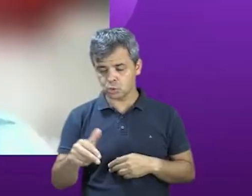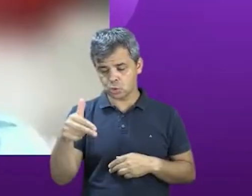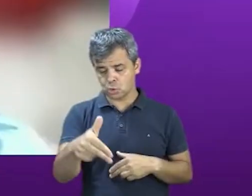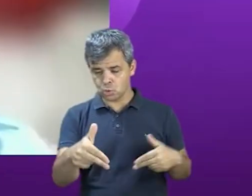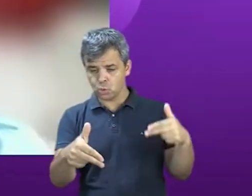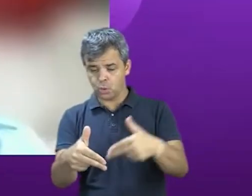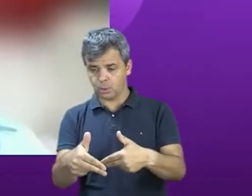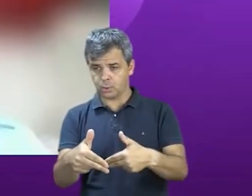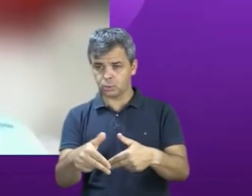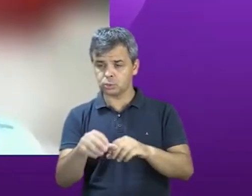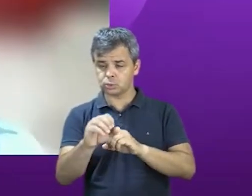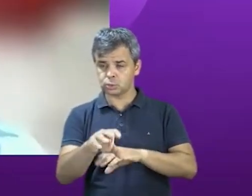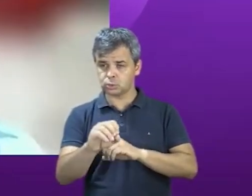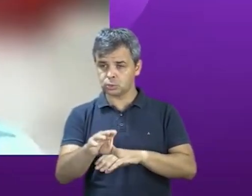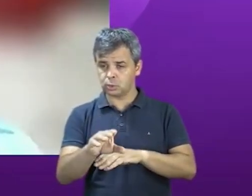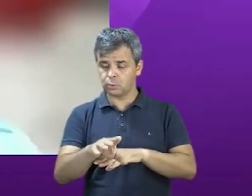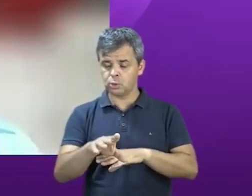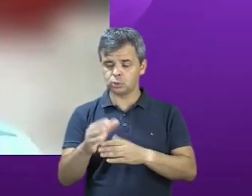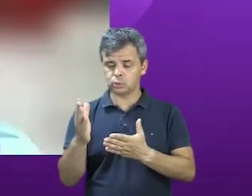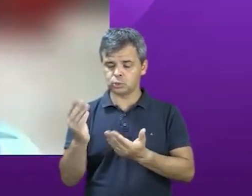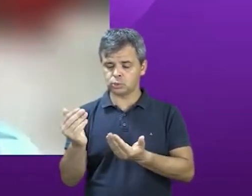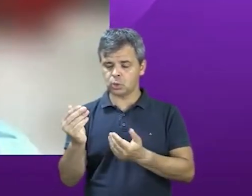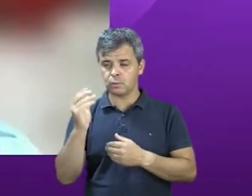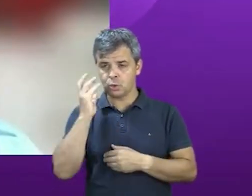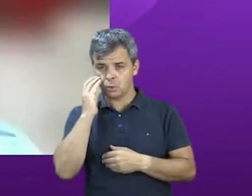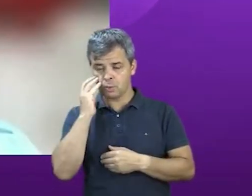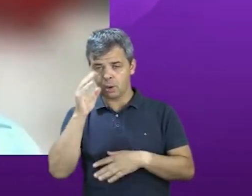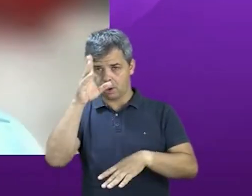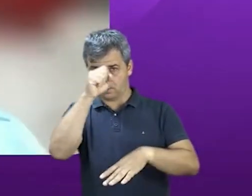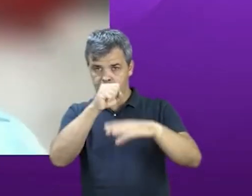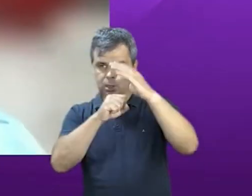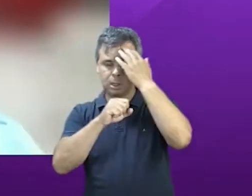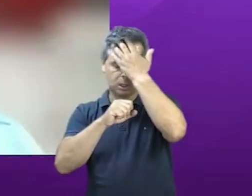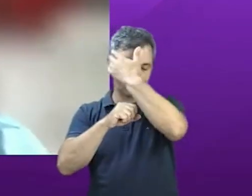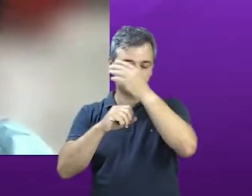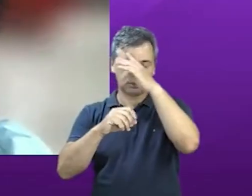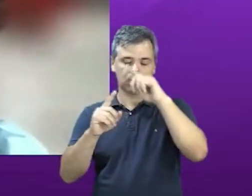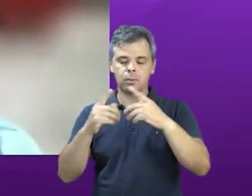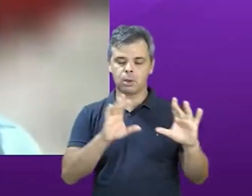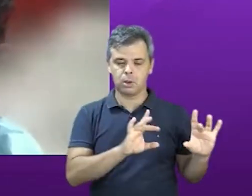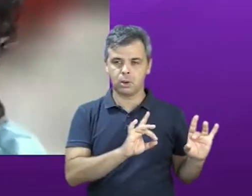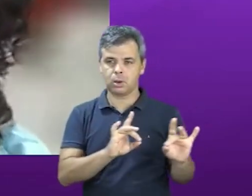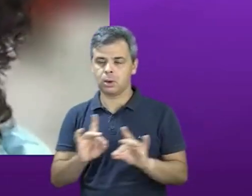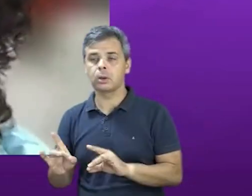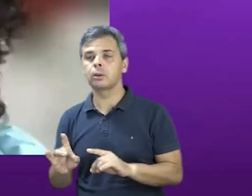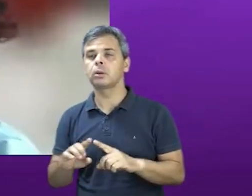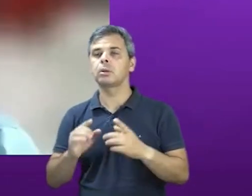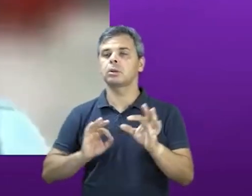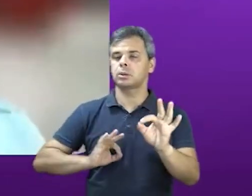como essa ferramenta educativa, os jovens vão aprendendo, os adolescentes vão aprendendo, né, acompanhados de